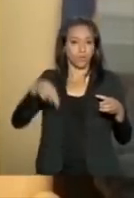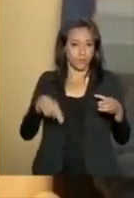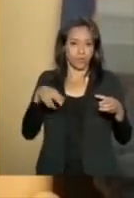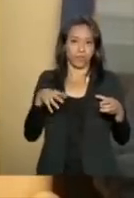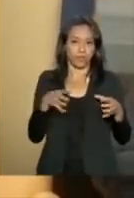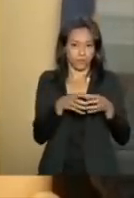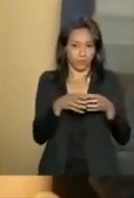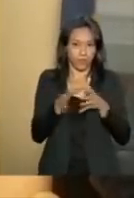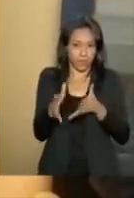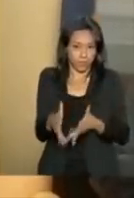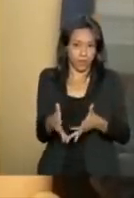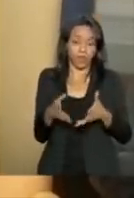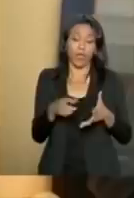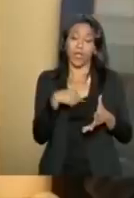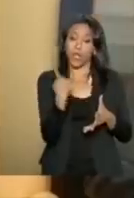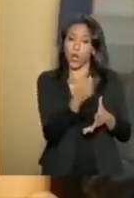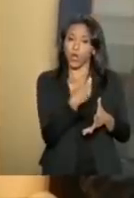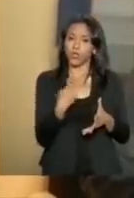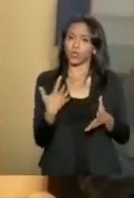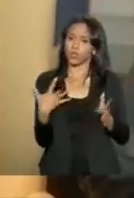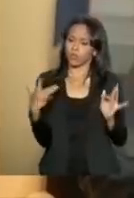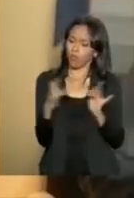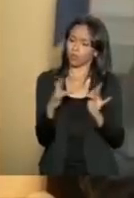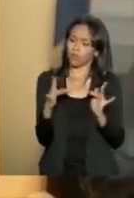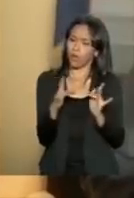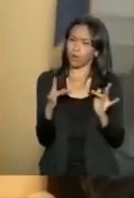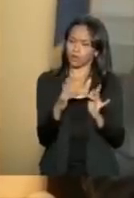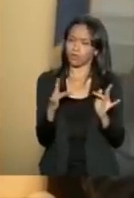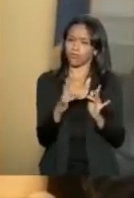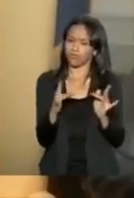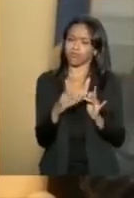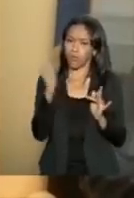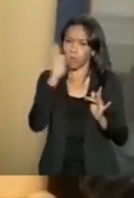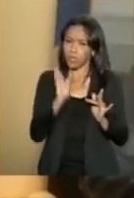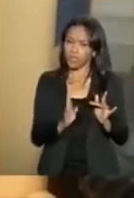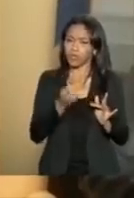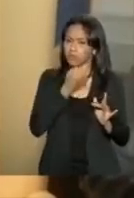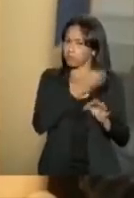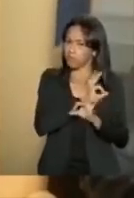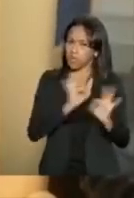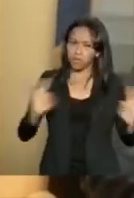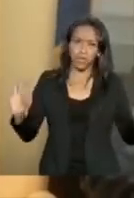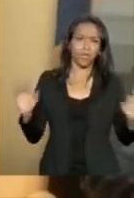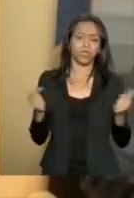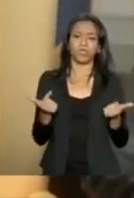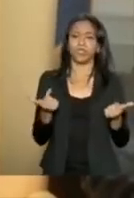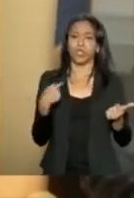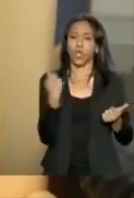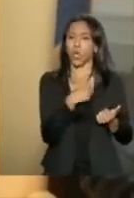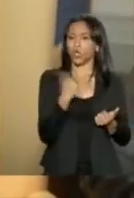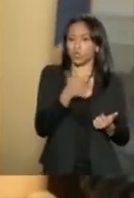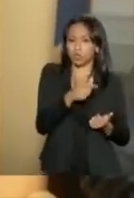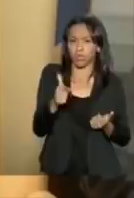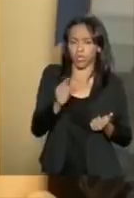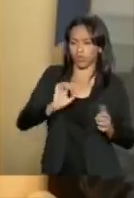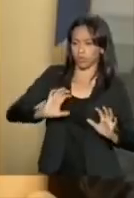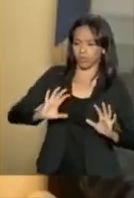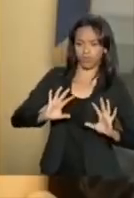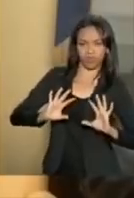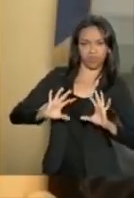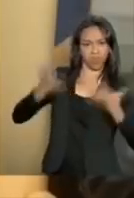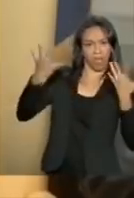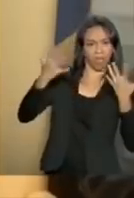verdade, nós temos uma excelente relação com o Brasil, estamos trabalhando com eles, não temos nenhuma hostilidade com o Brasil,